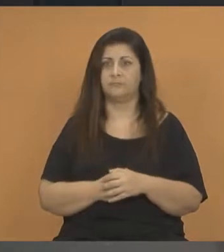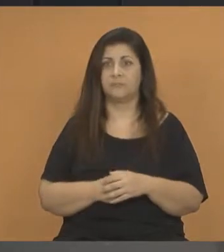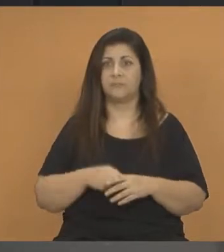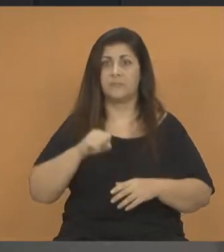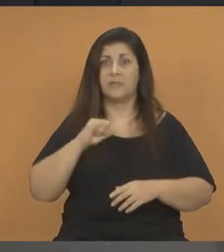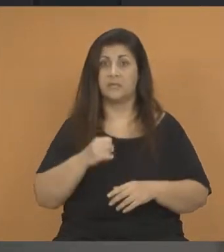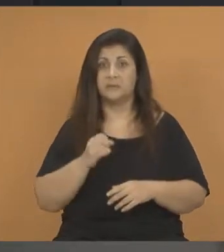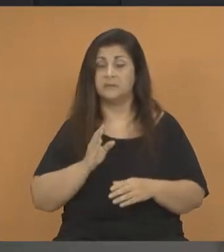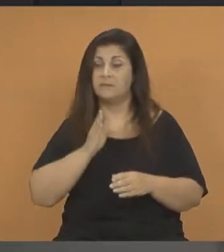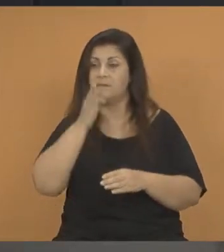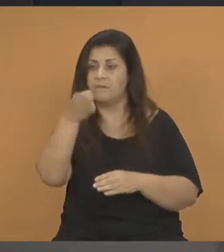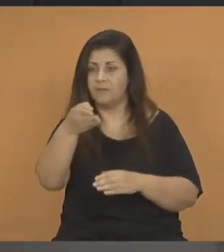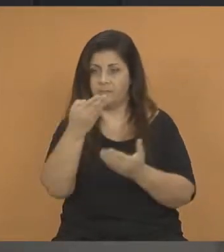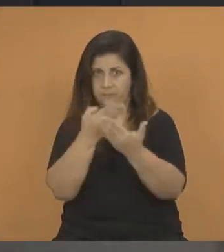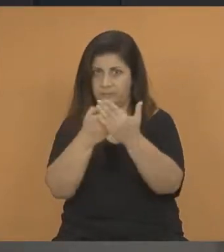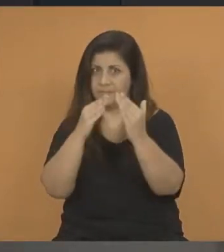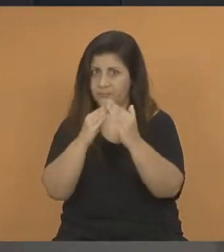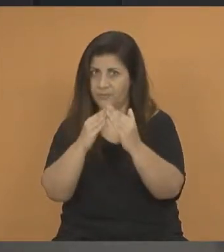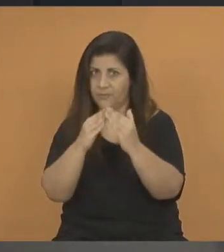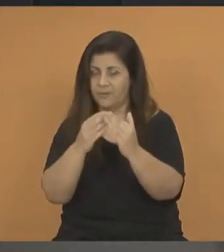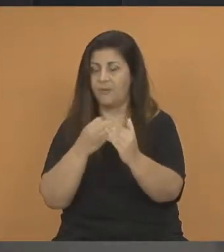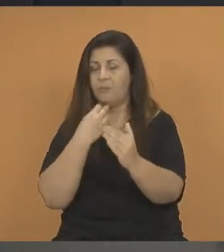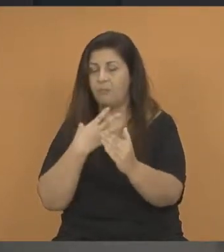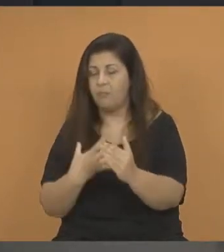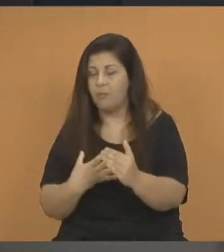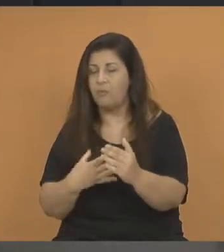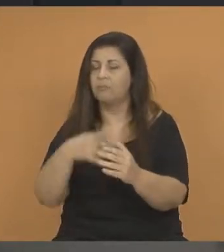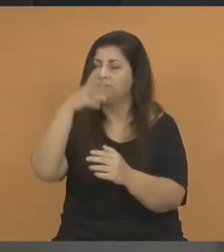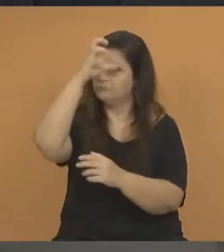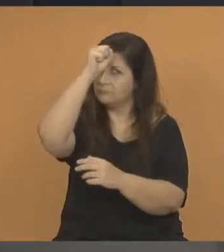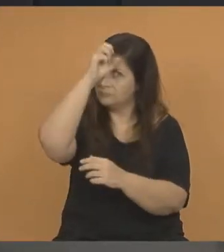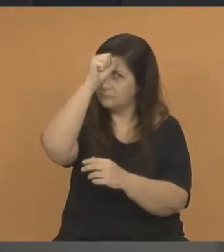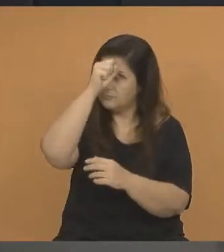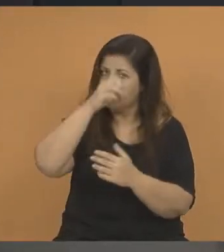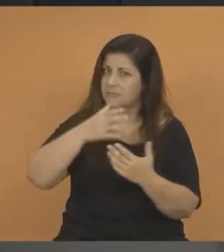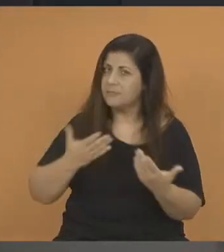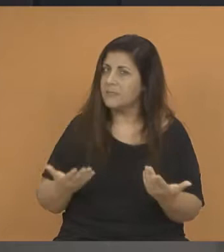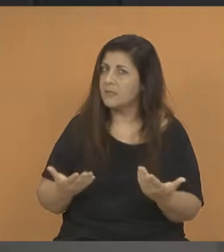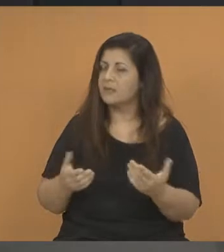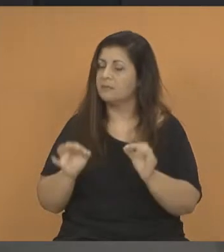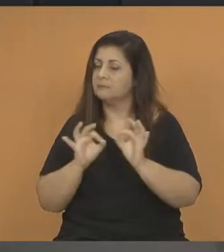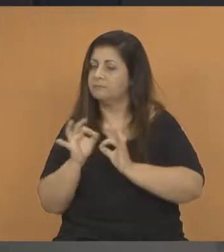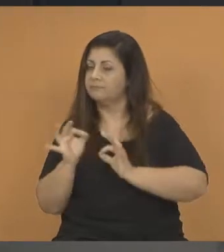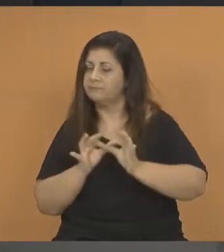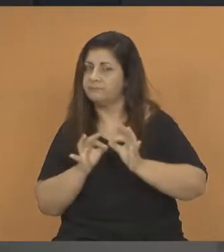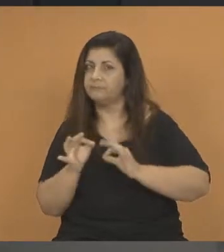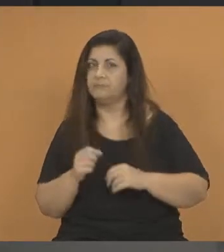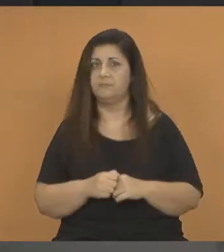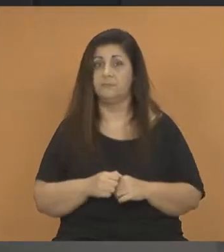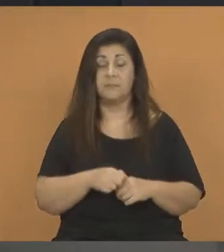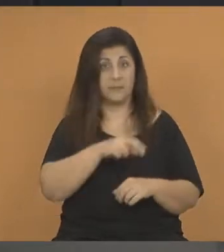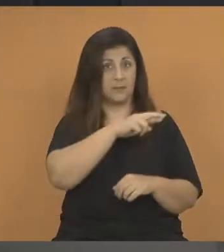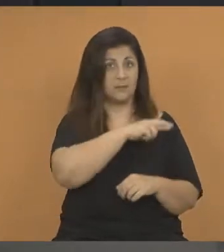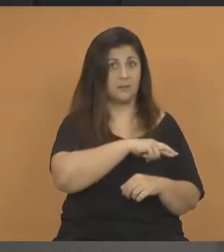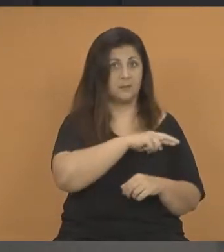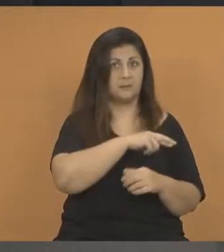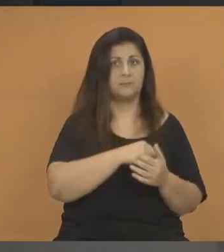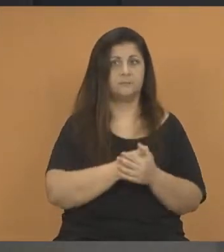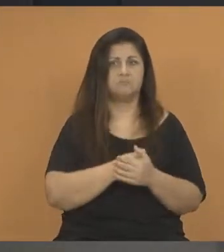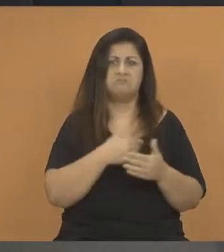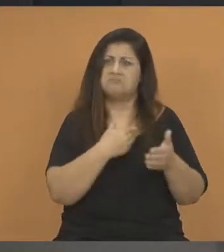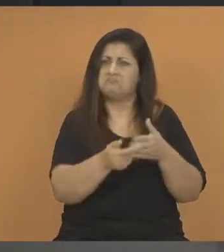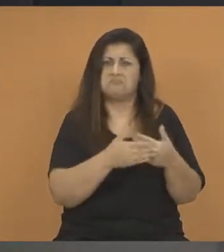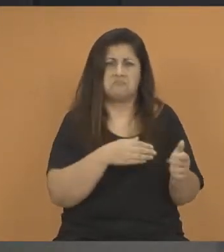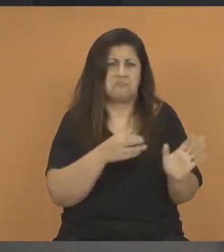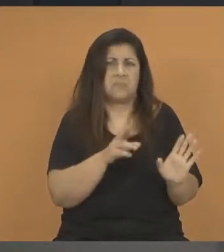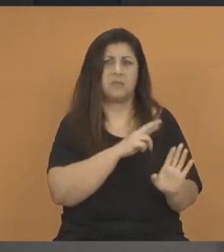for para a escola, está sendo bem ensinada, está sendo bem trabalhada. Na religião, independente